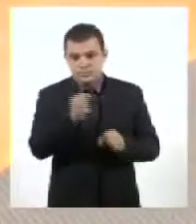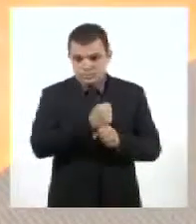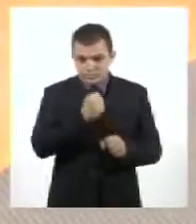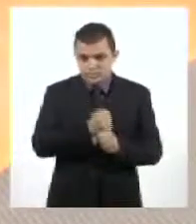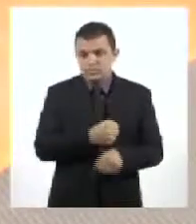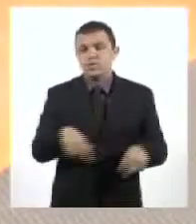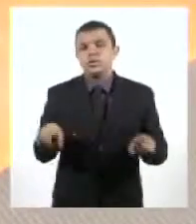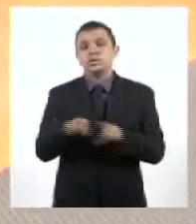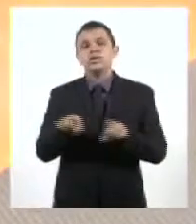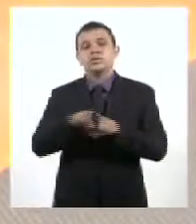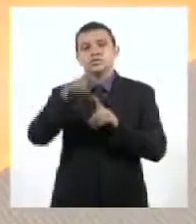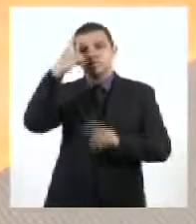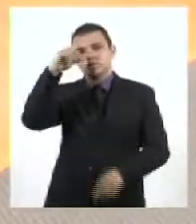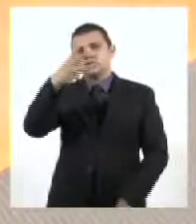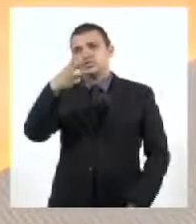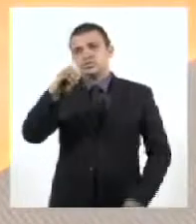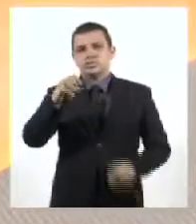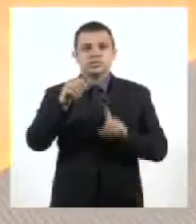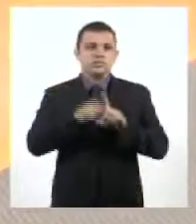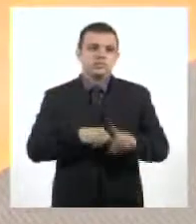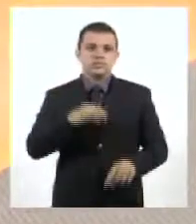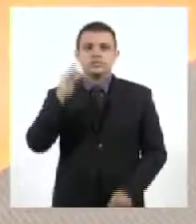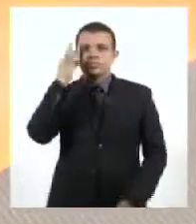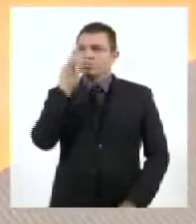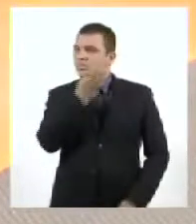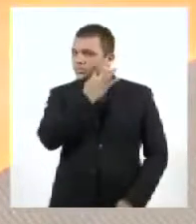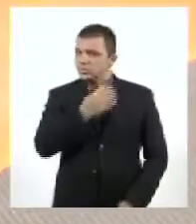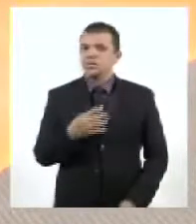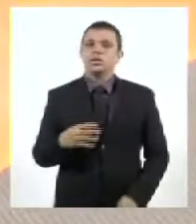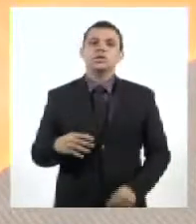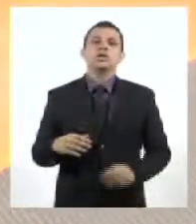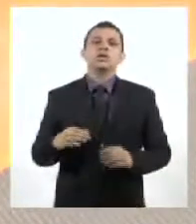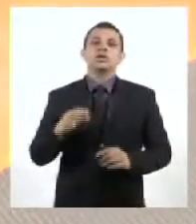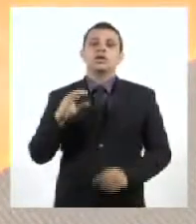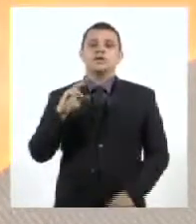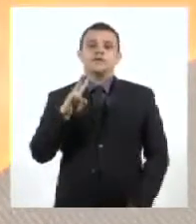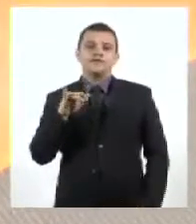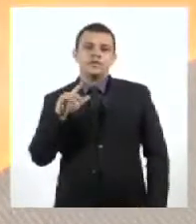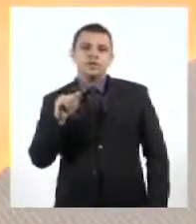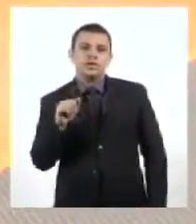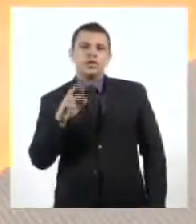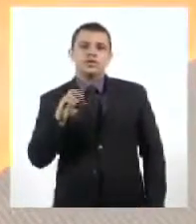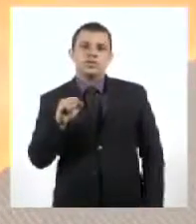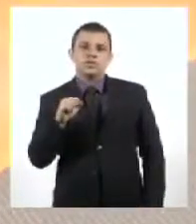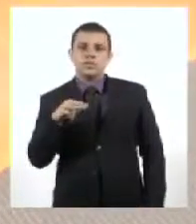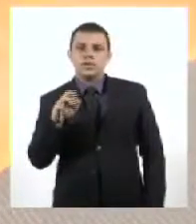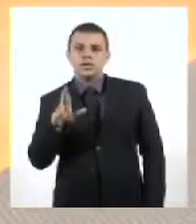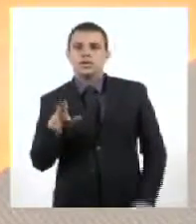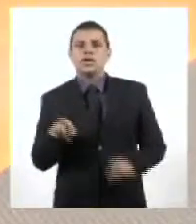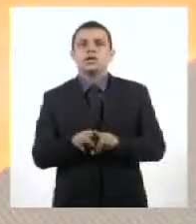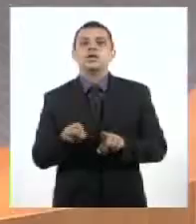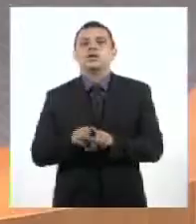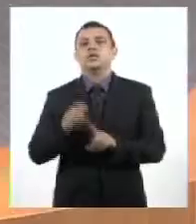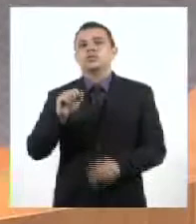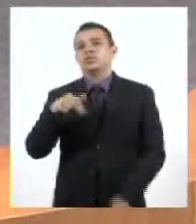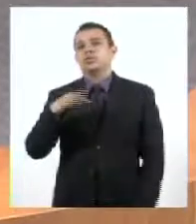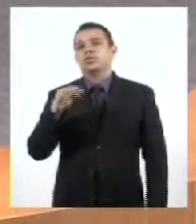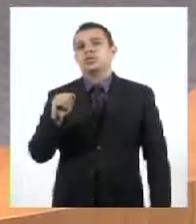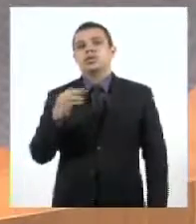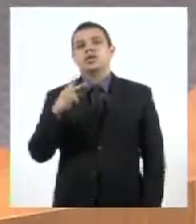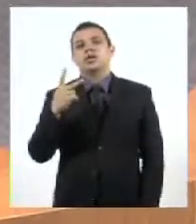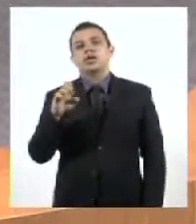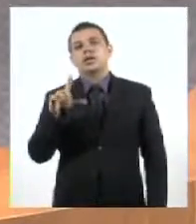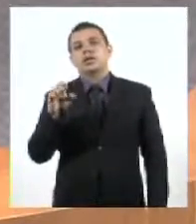dia 30 de setembro, a creche Vila Romário, Santa Helena, Arraial e Caracureira. No dia 1º